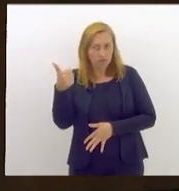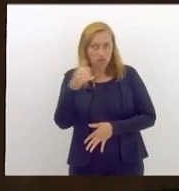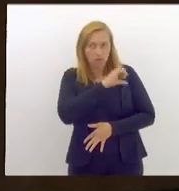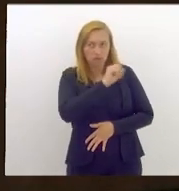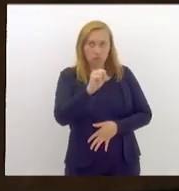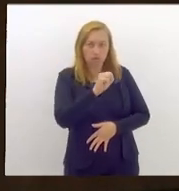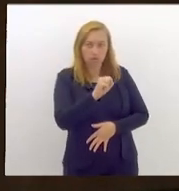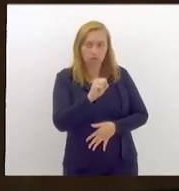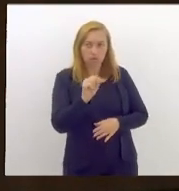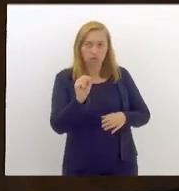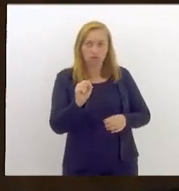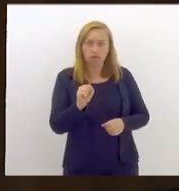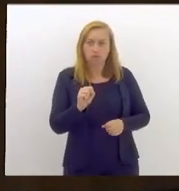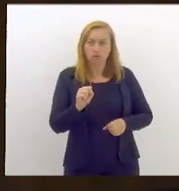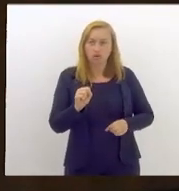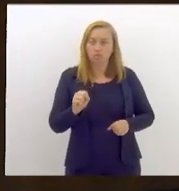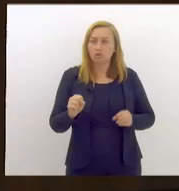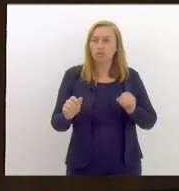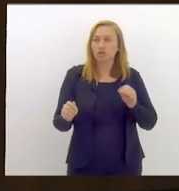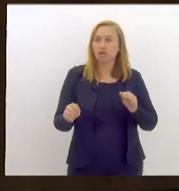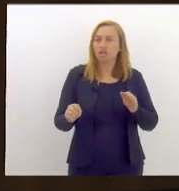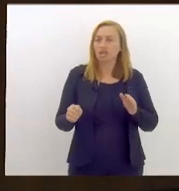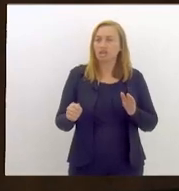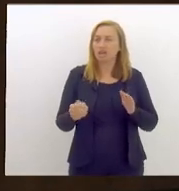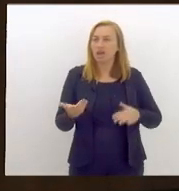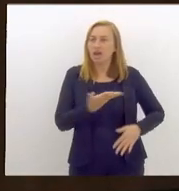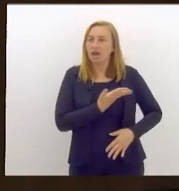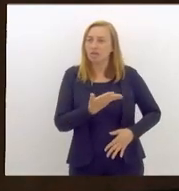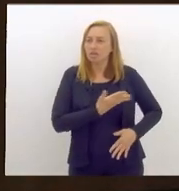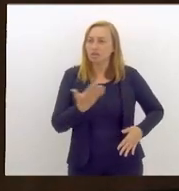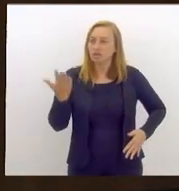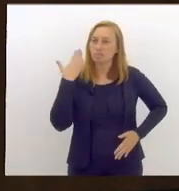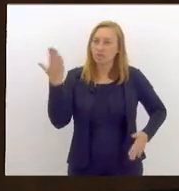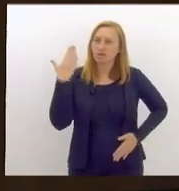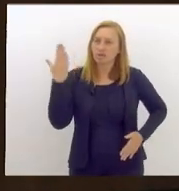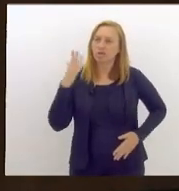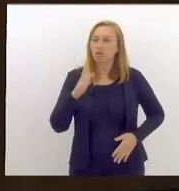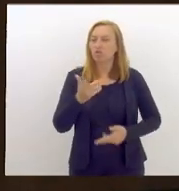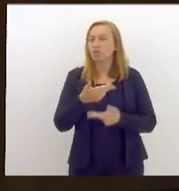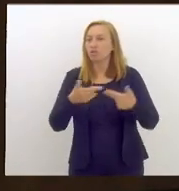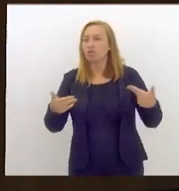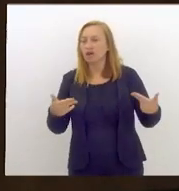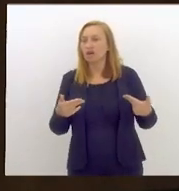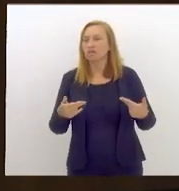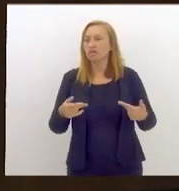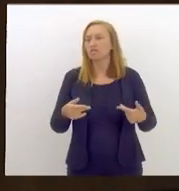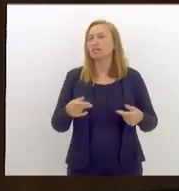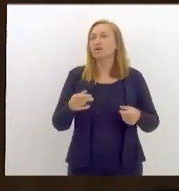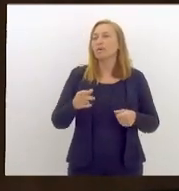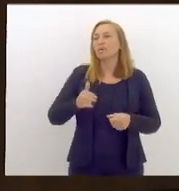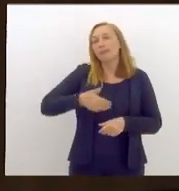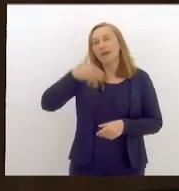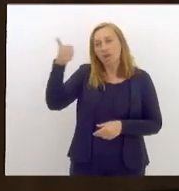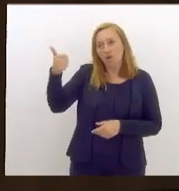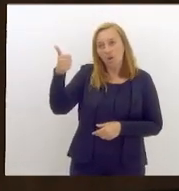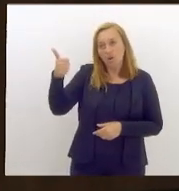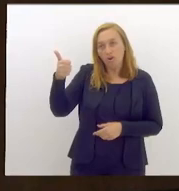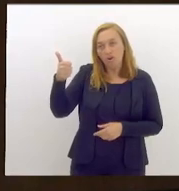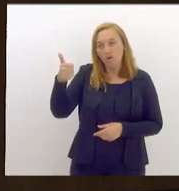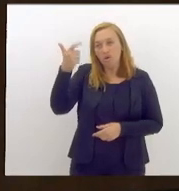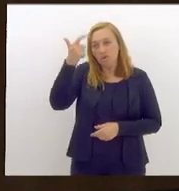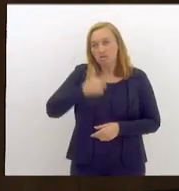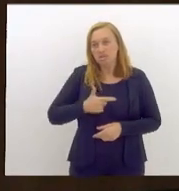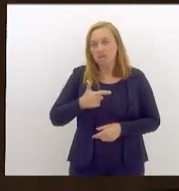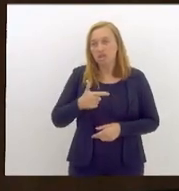que tchutchuca Dri traficante como muitos aqui que sustentaram nessa tribona melhor se é isso melhor ser isso do que